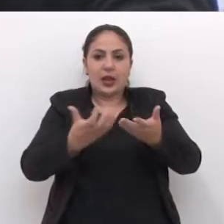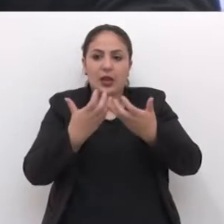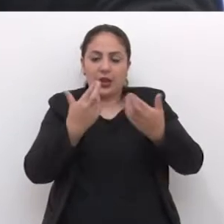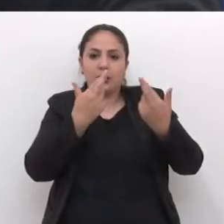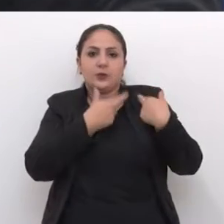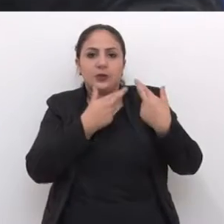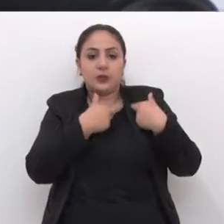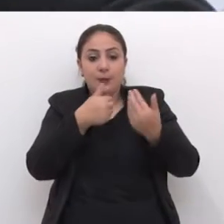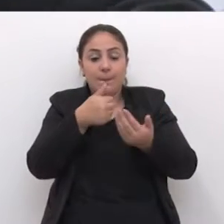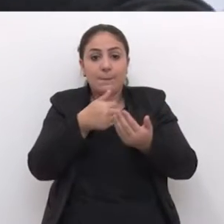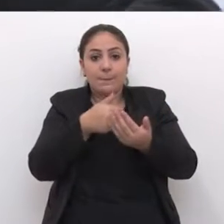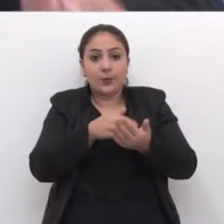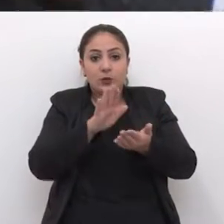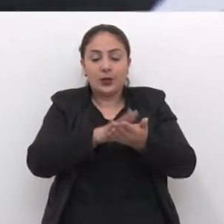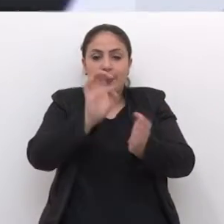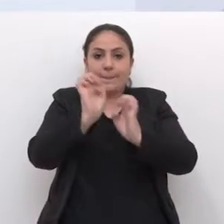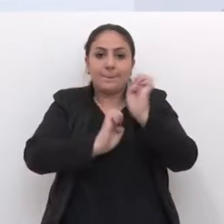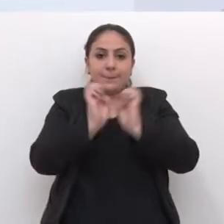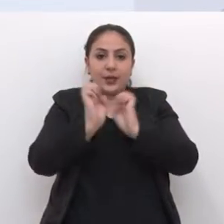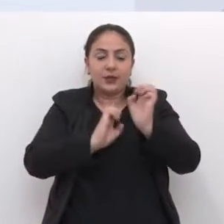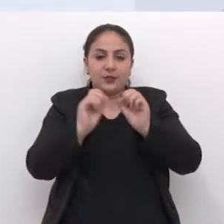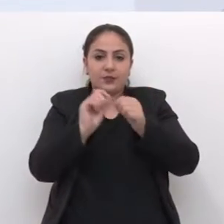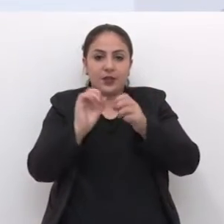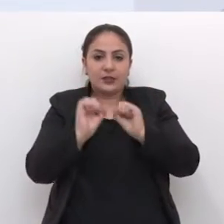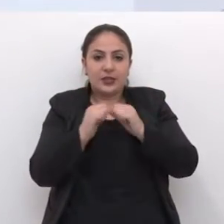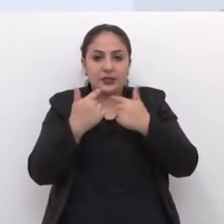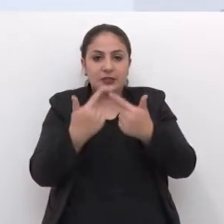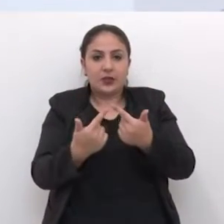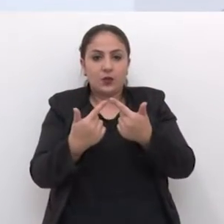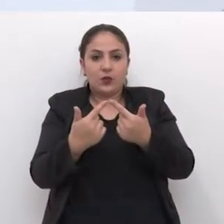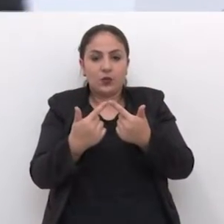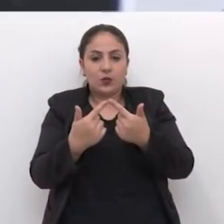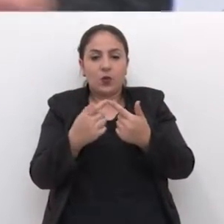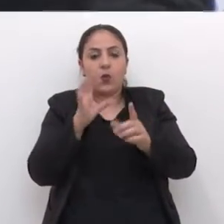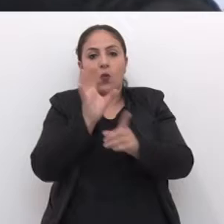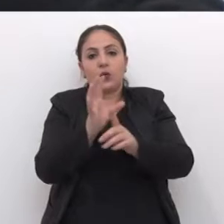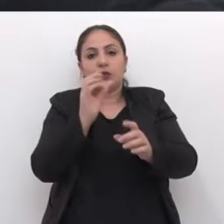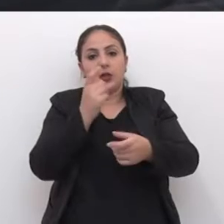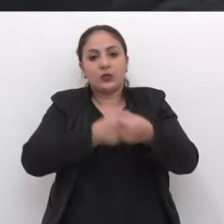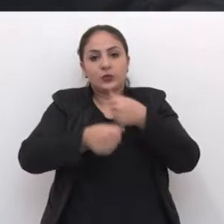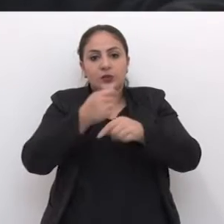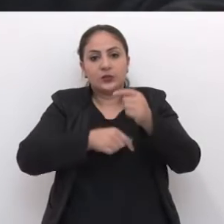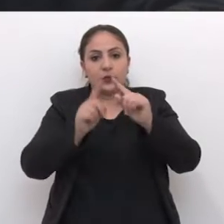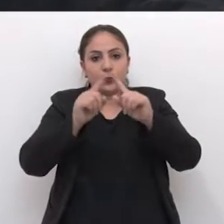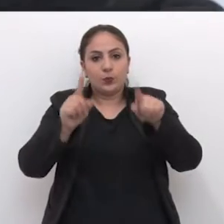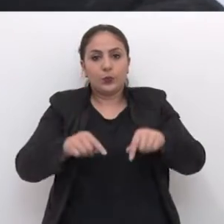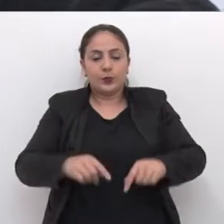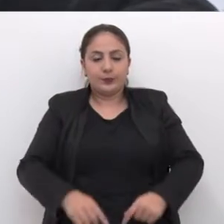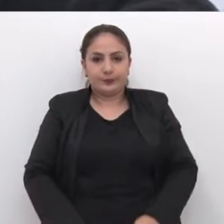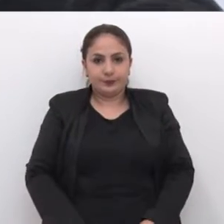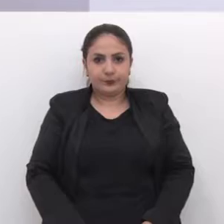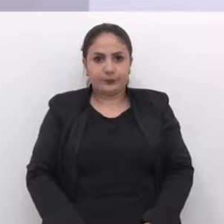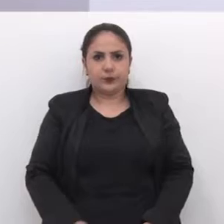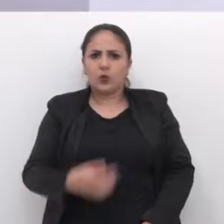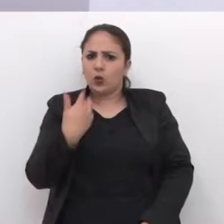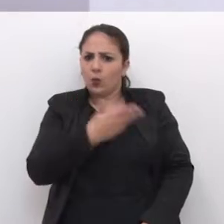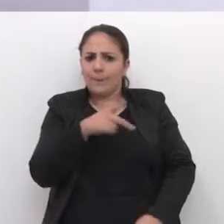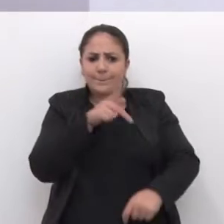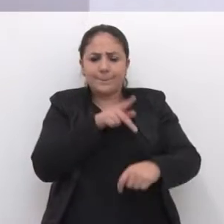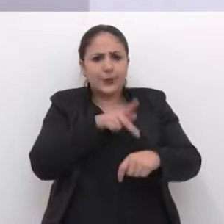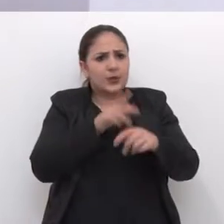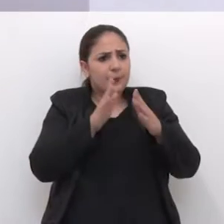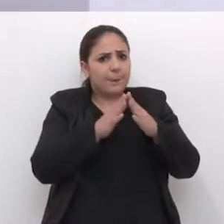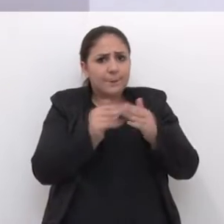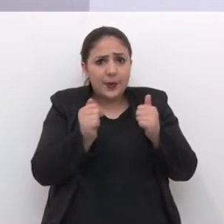quer responsabilizar e punir empresas que praticam atos ilícitos contra a administração pública. O nosso país